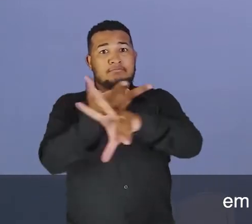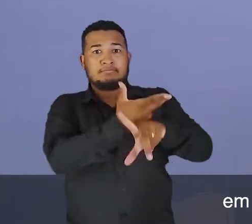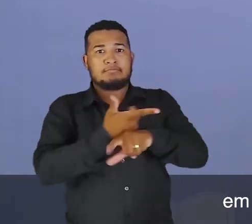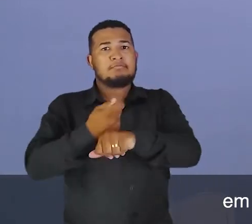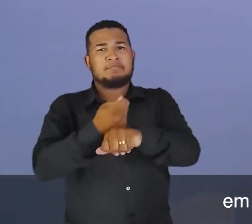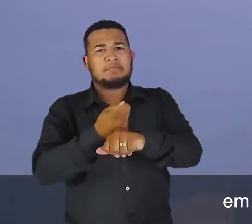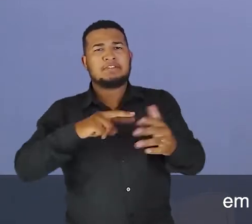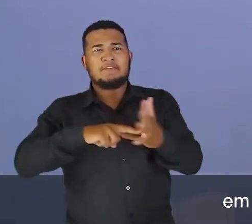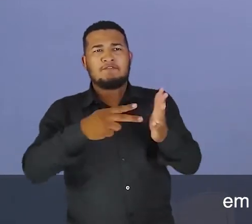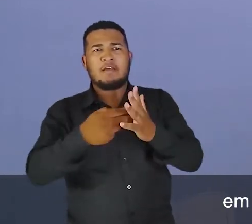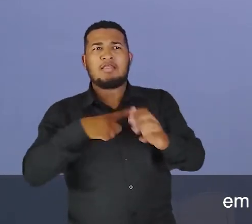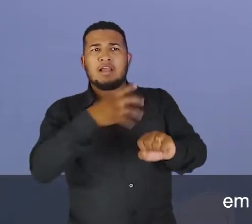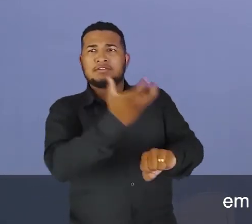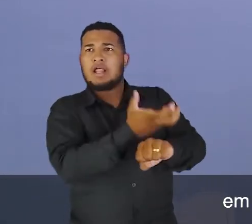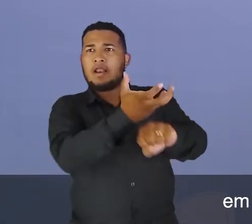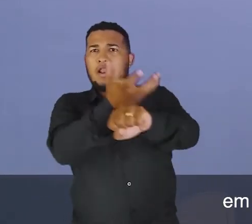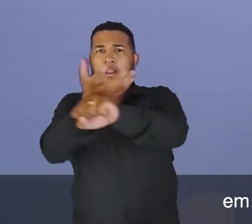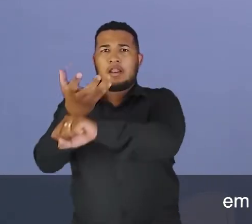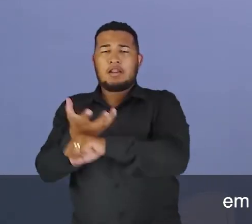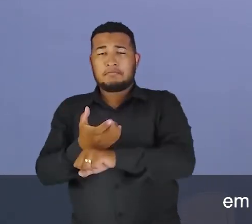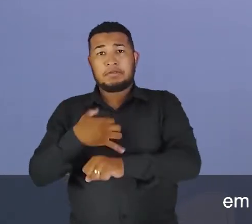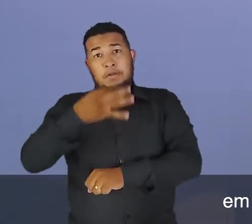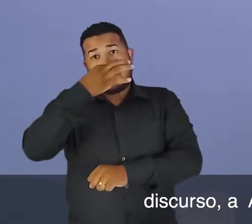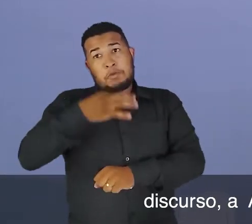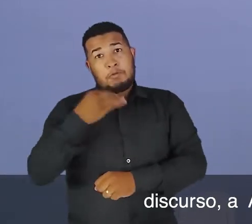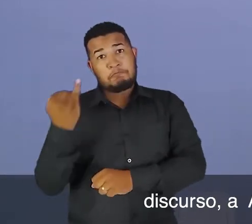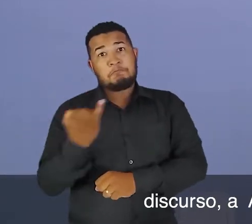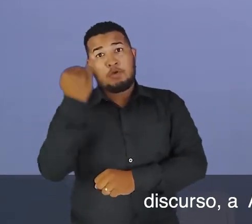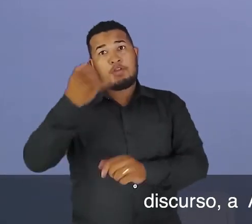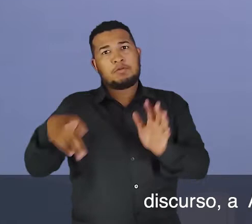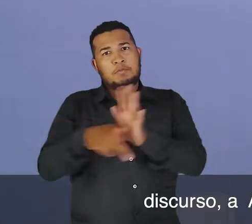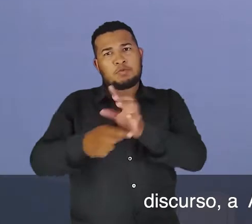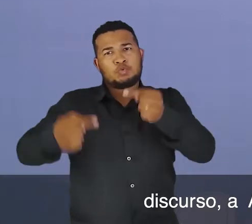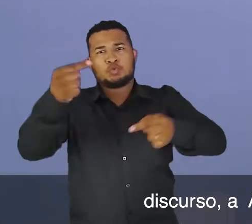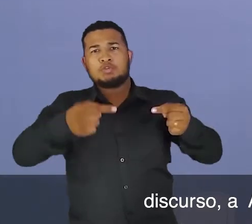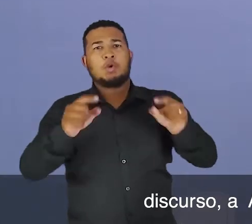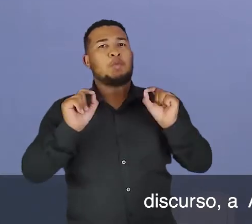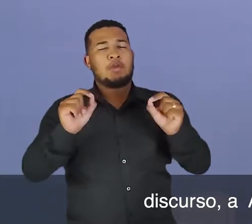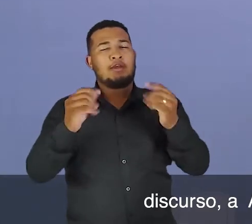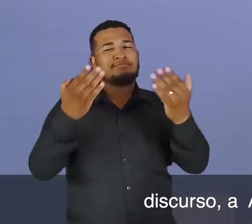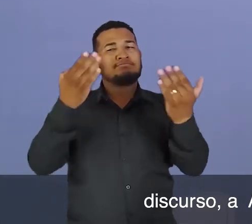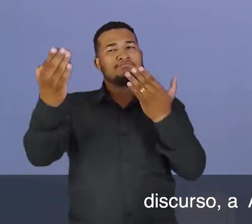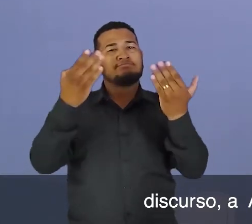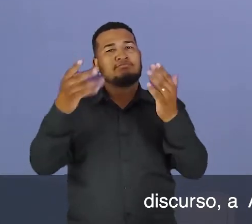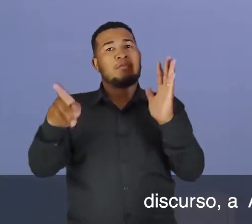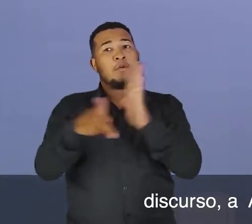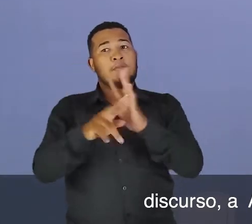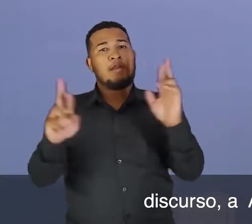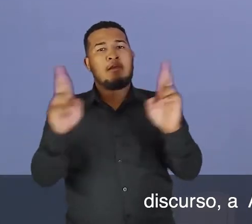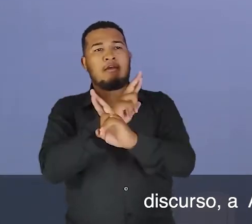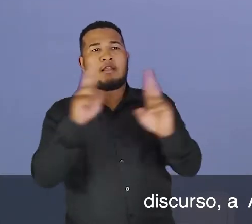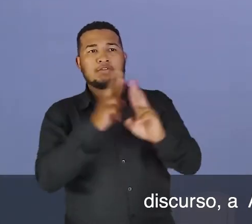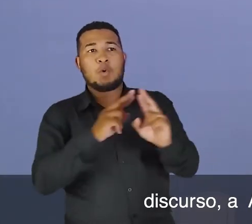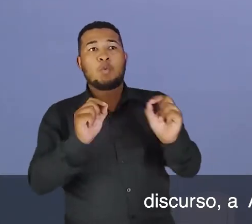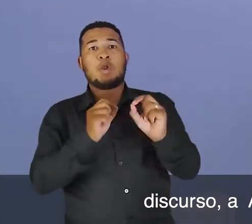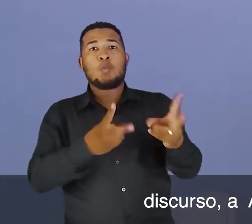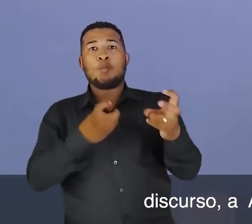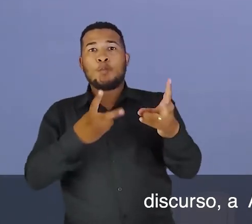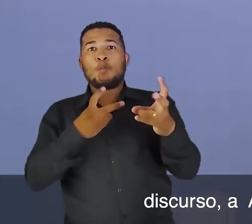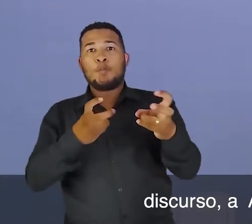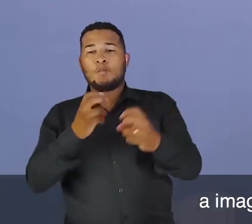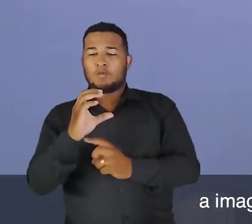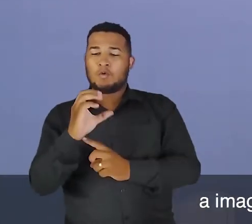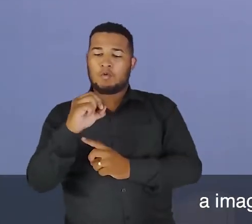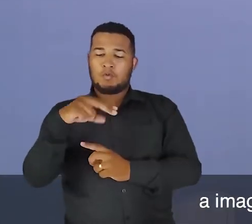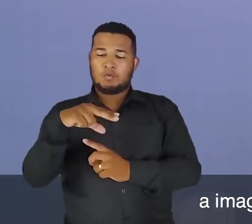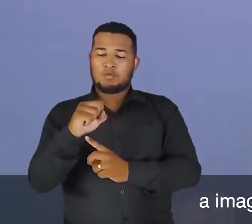em todas as disciplinas e eu considero relevante para a nossa discussão, a análise das relações consumistas. Queria que vocês